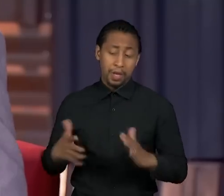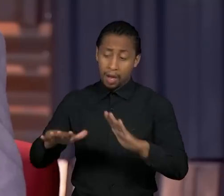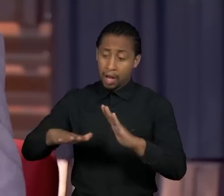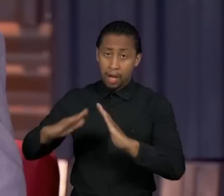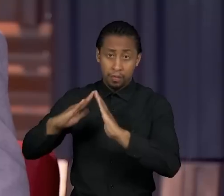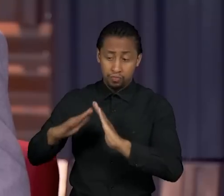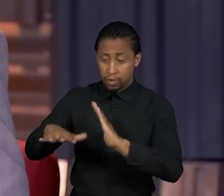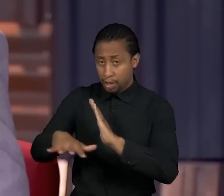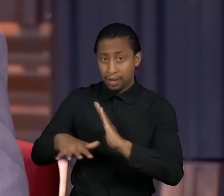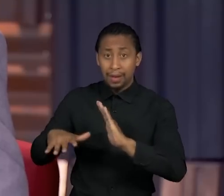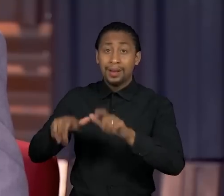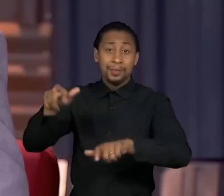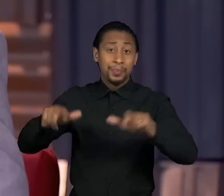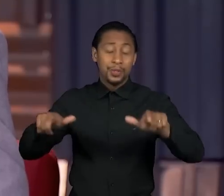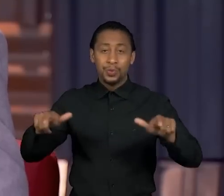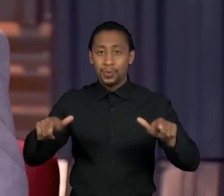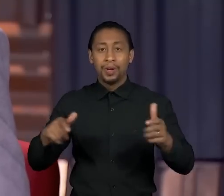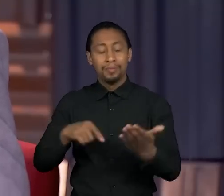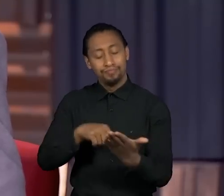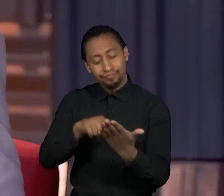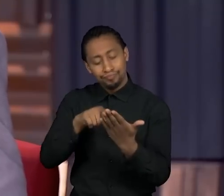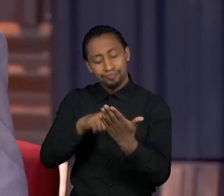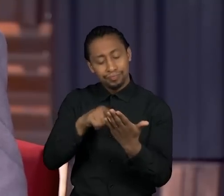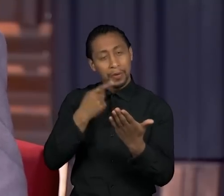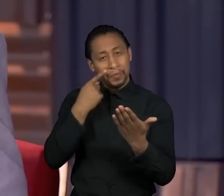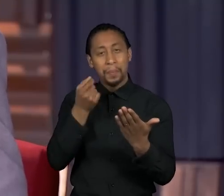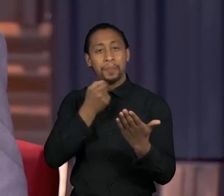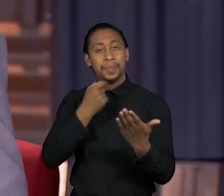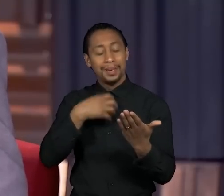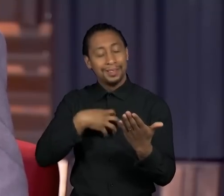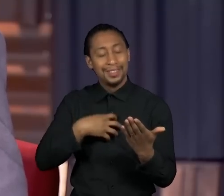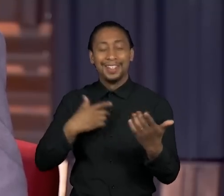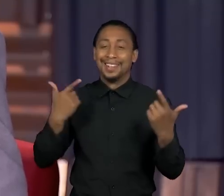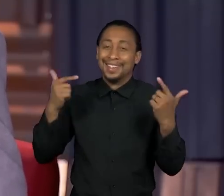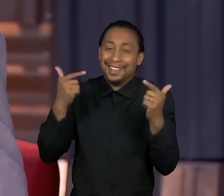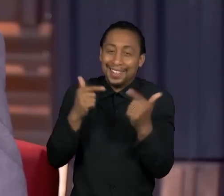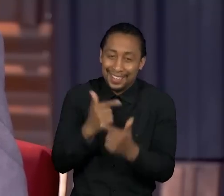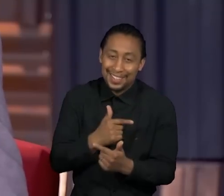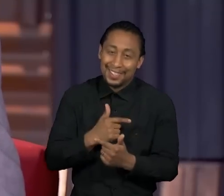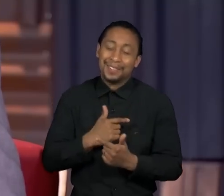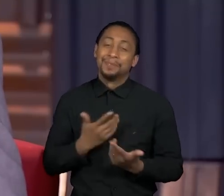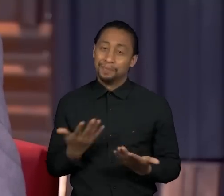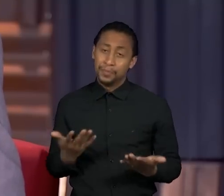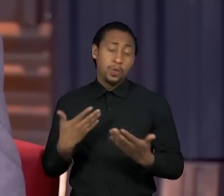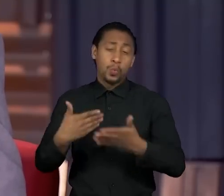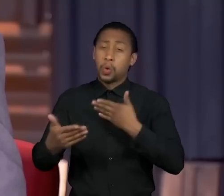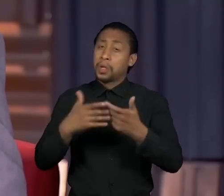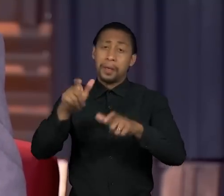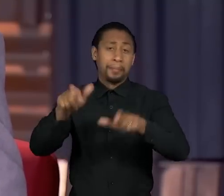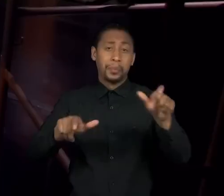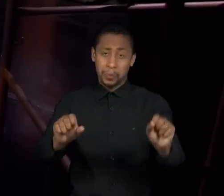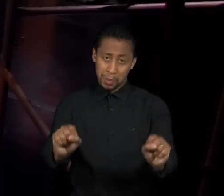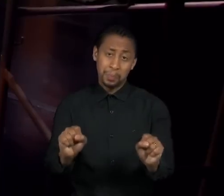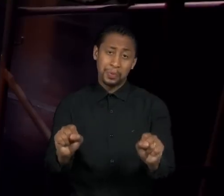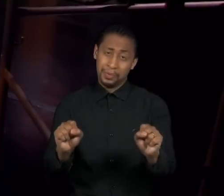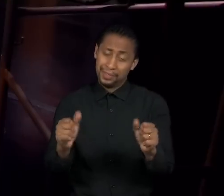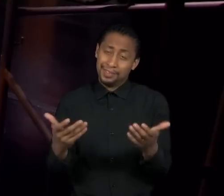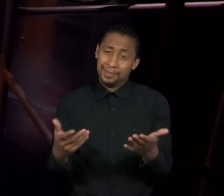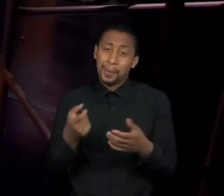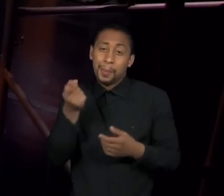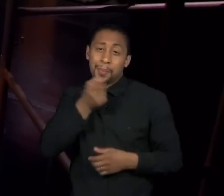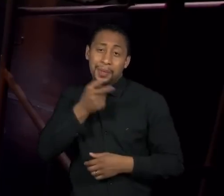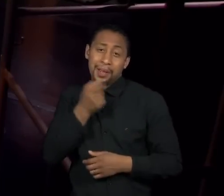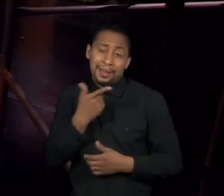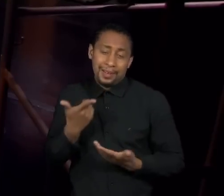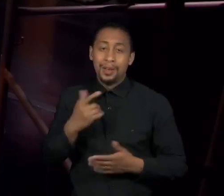muita gente, né? Que é a comédia. Sim. Que ao tempo em que é visto como uma coisa que qualquer um pode fazer, ao tempo é visto como